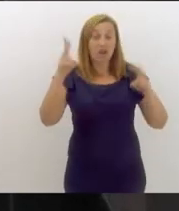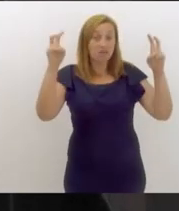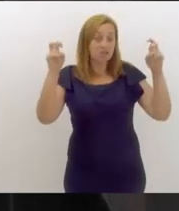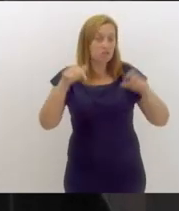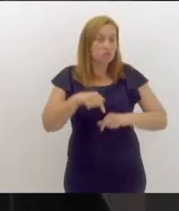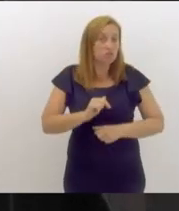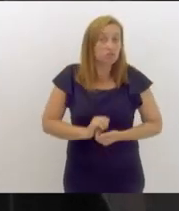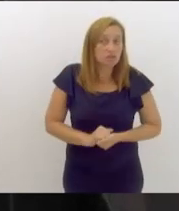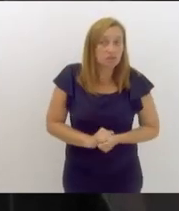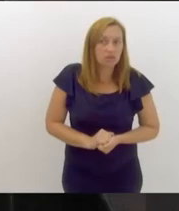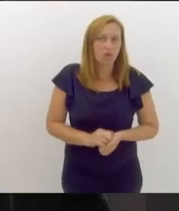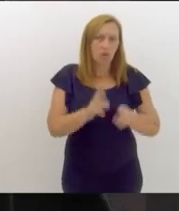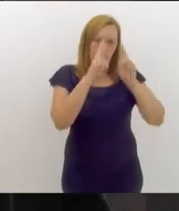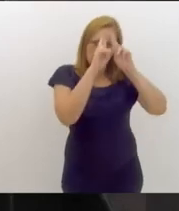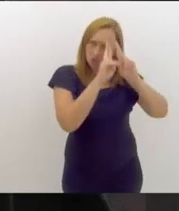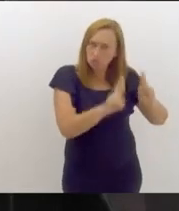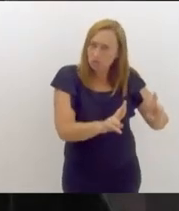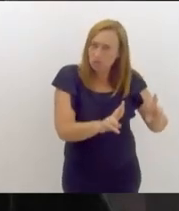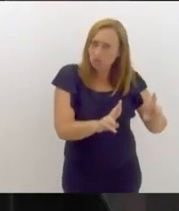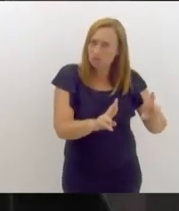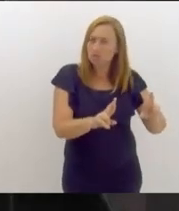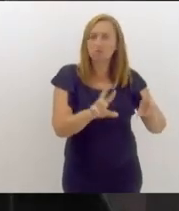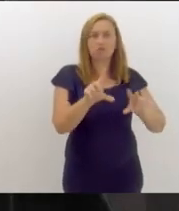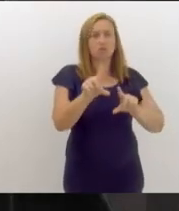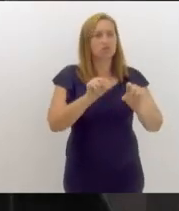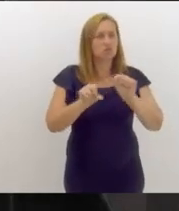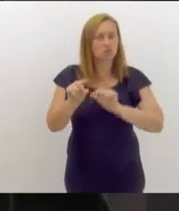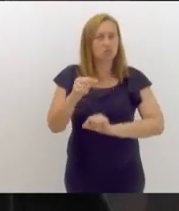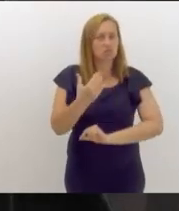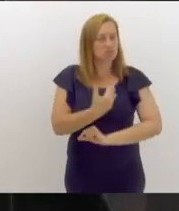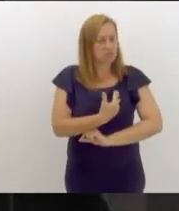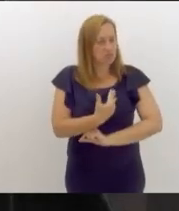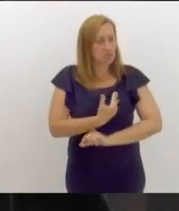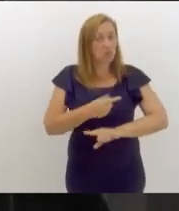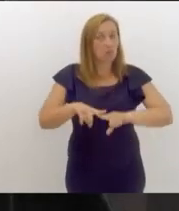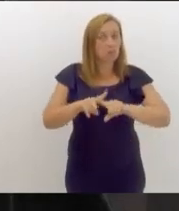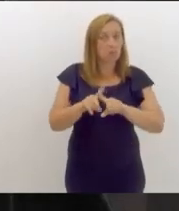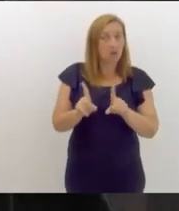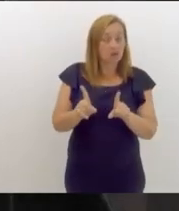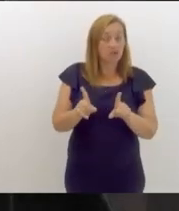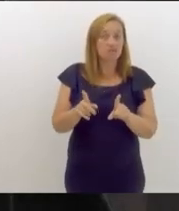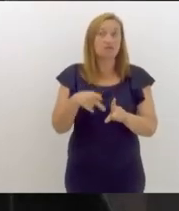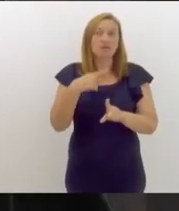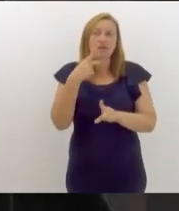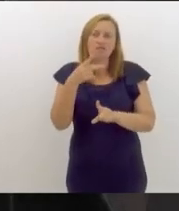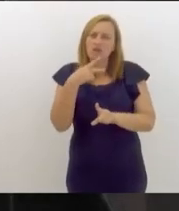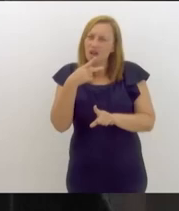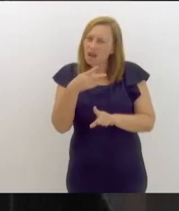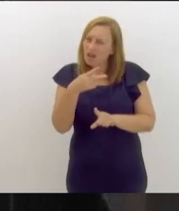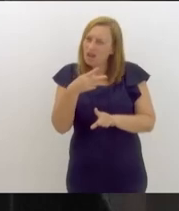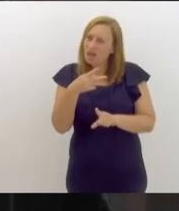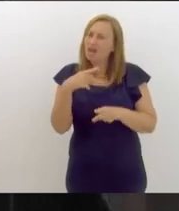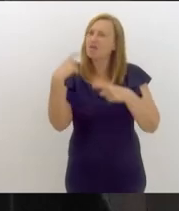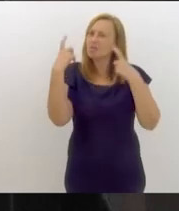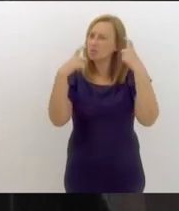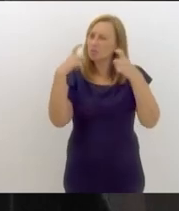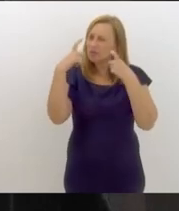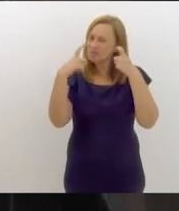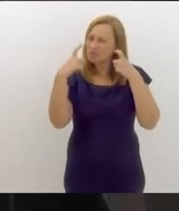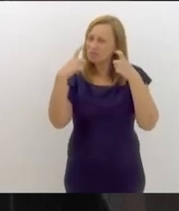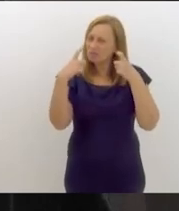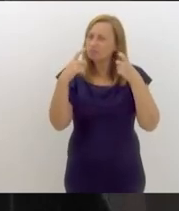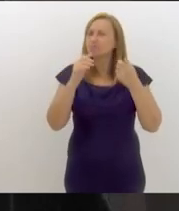Tribuna eu respeito a decisão dos colegas porém manifestei essa preocupação